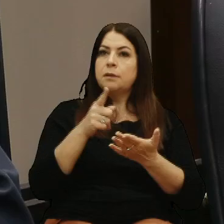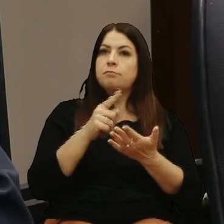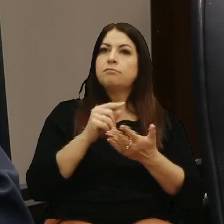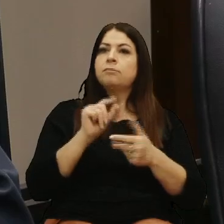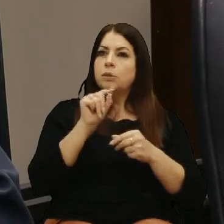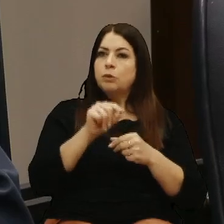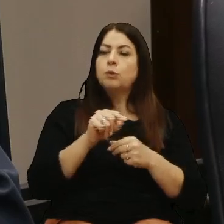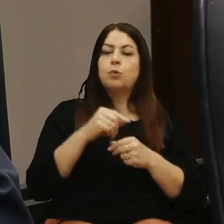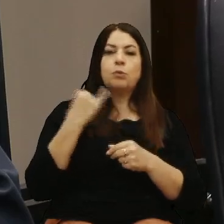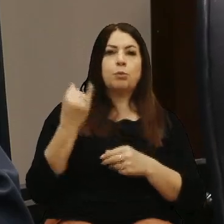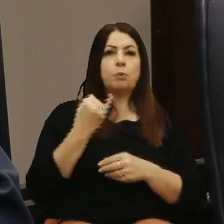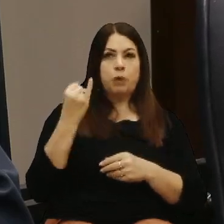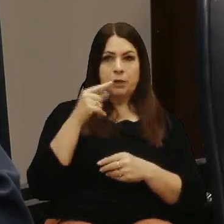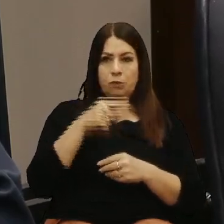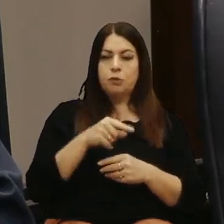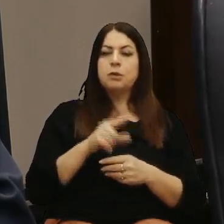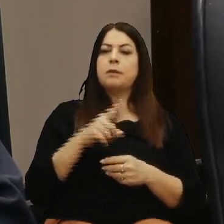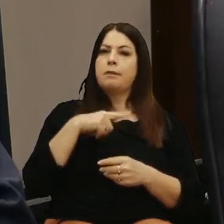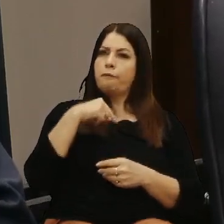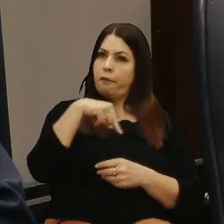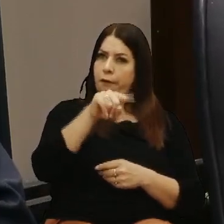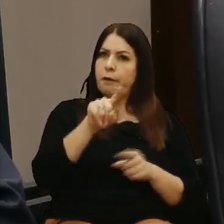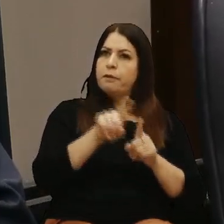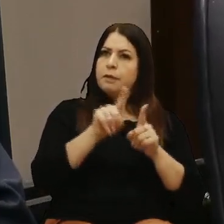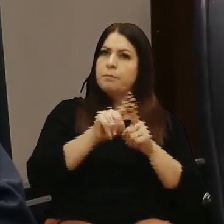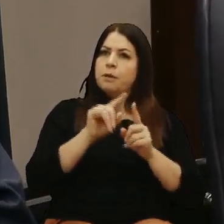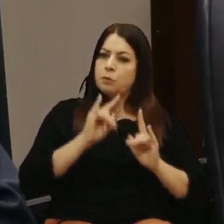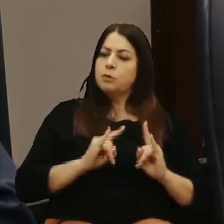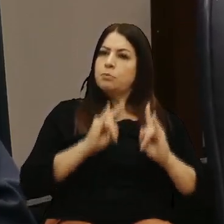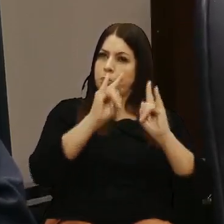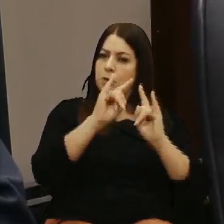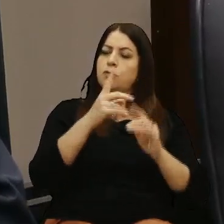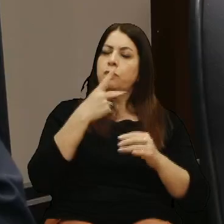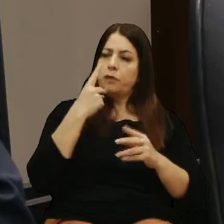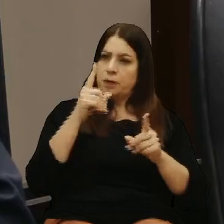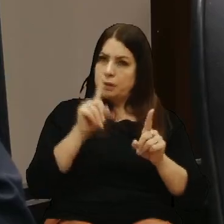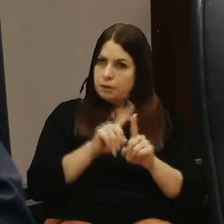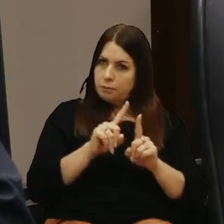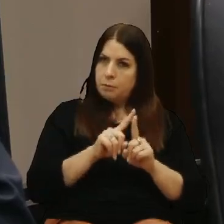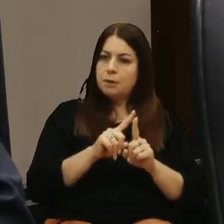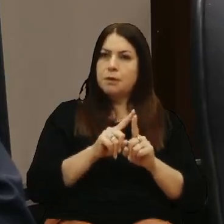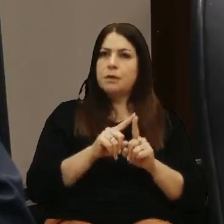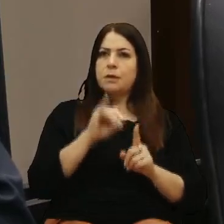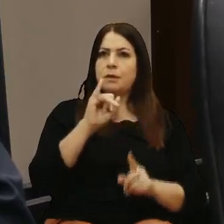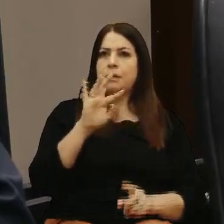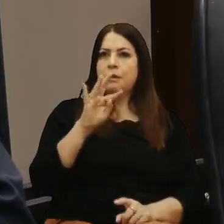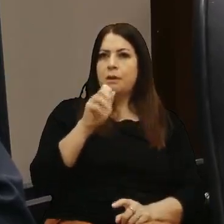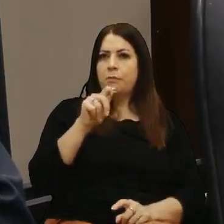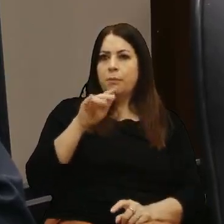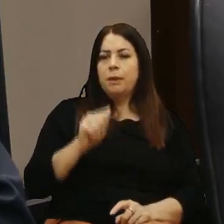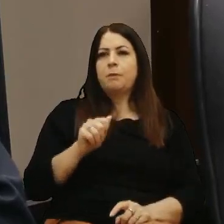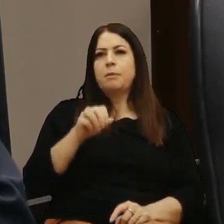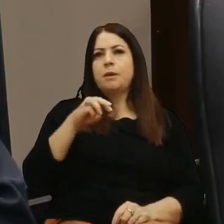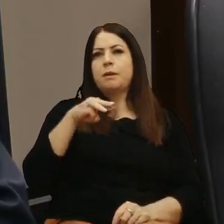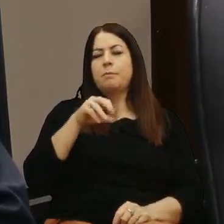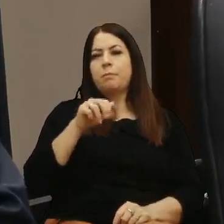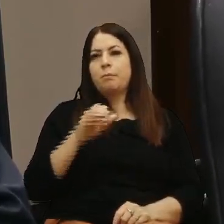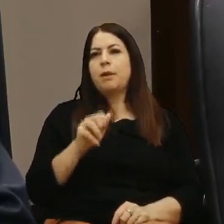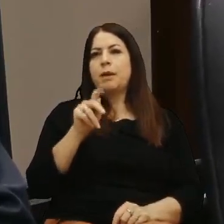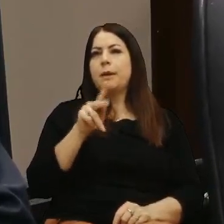pontuar o quanto é importante isso. A gente esteve lá, a questão dos prédios, eu falei também, como Itapema, Meia Praia, Santa Catarina,